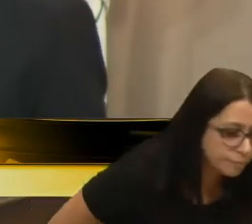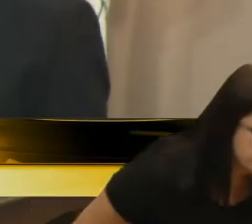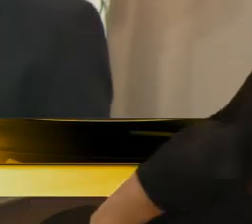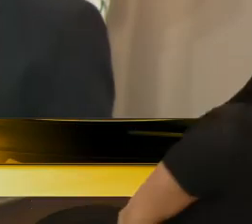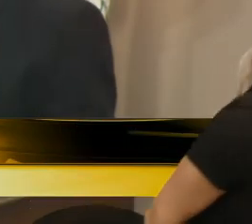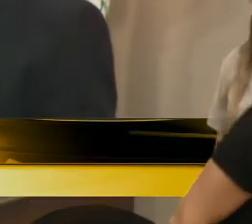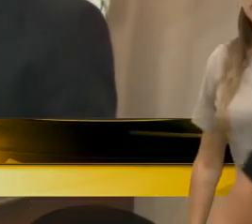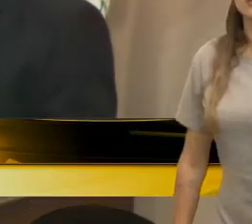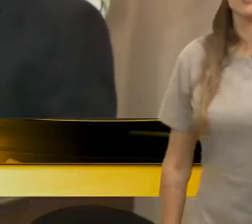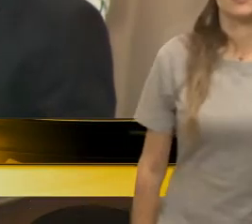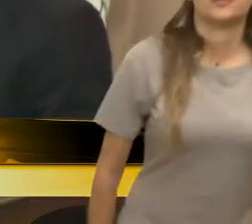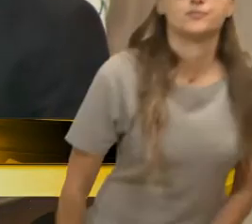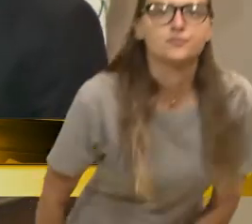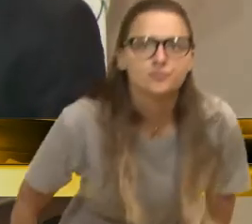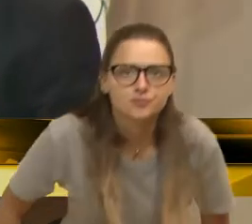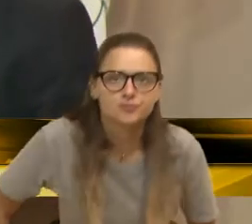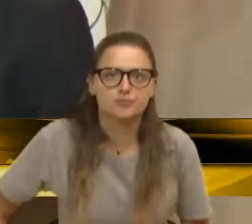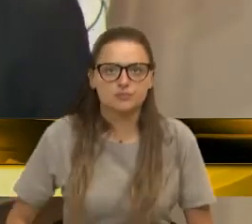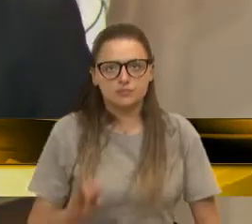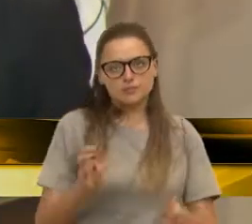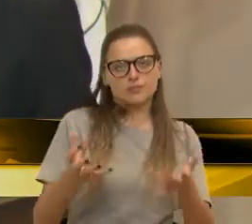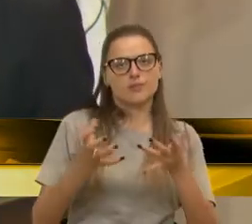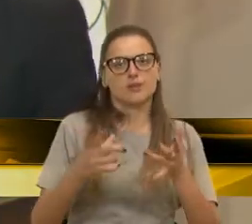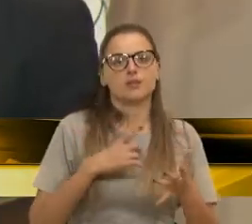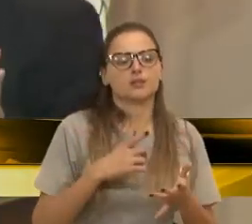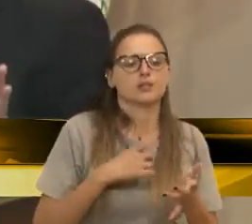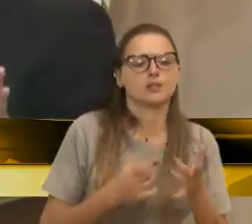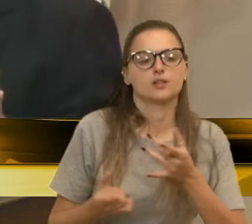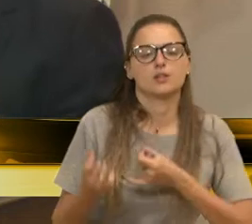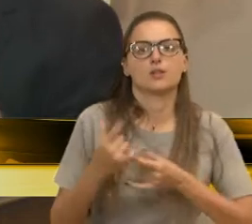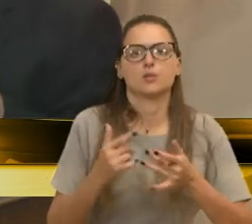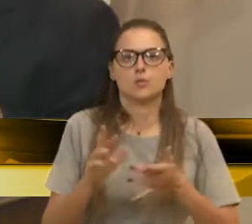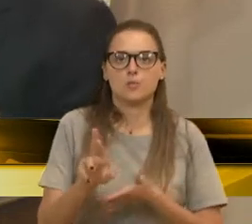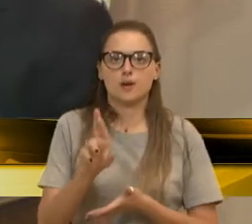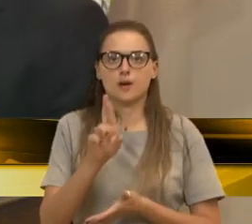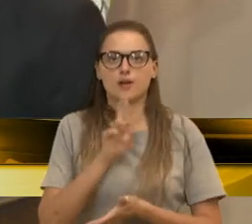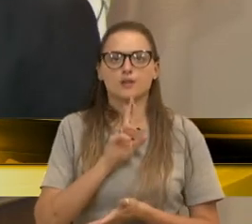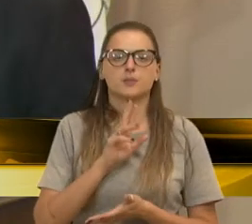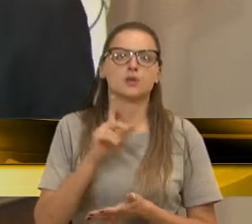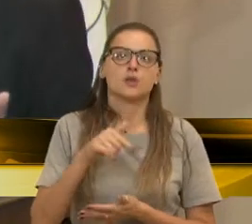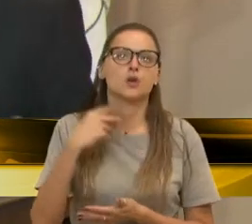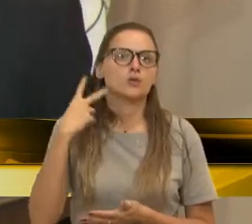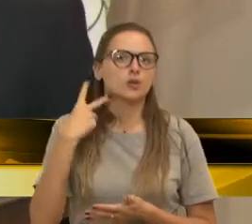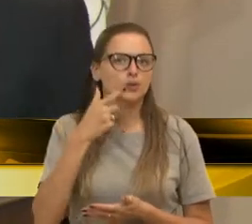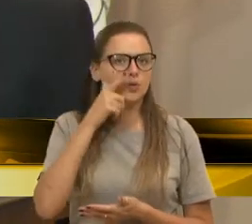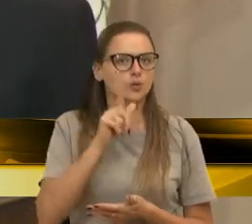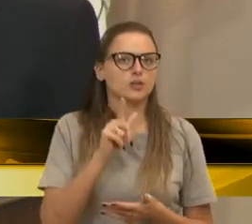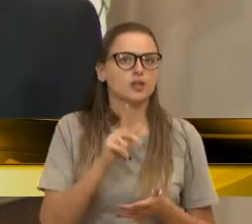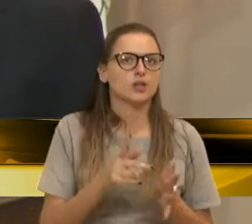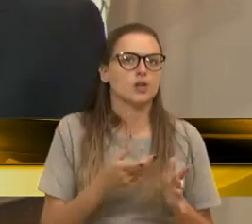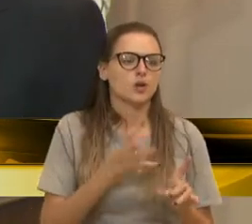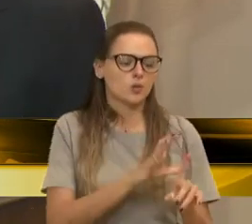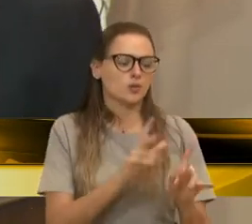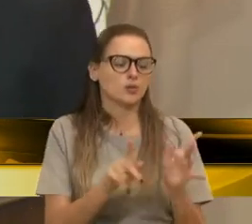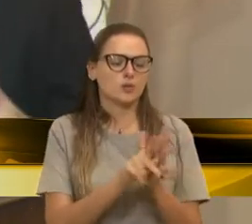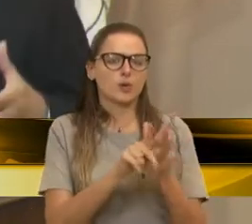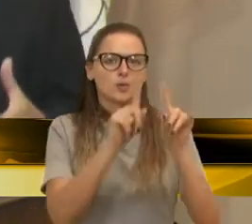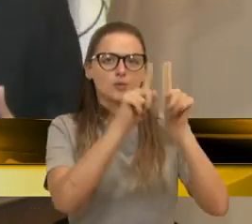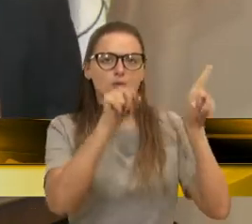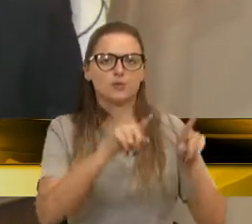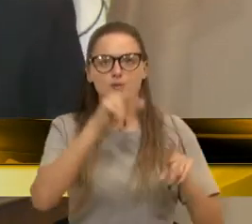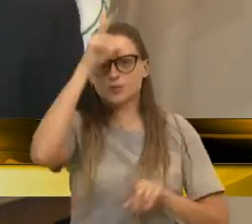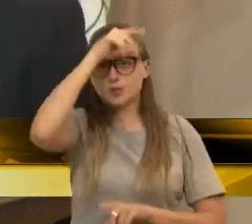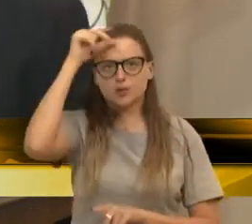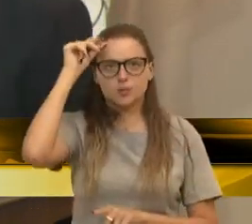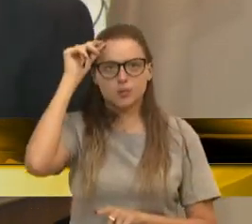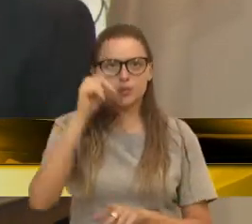se quer ter algum tipo de restrição ideológica contra o trabalho do vereador, ok, o vereador se vira, mas contra o próprio servidor, quer dizer, o servidor